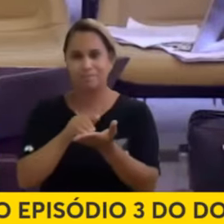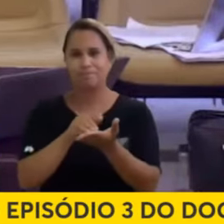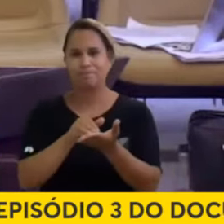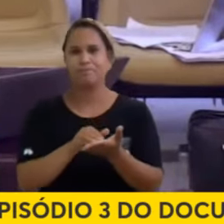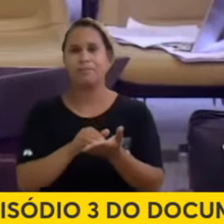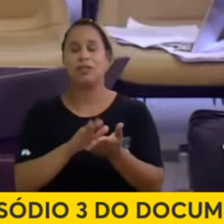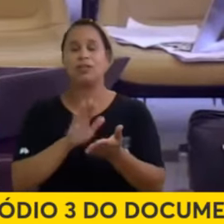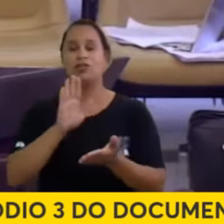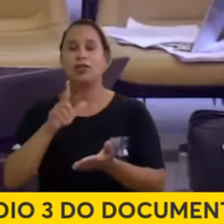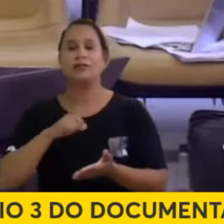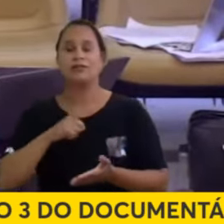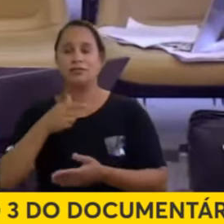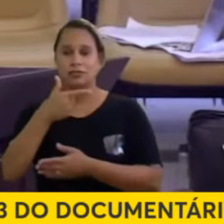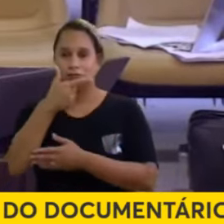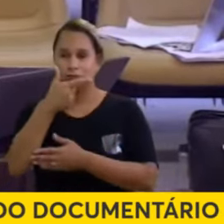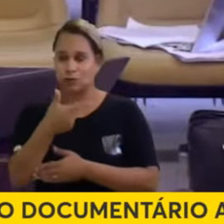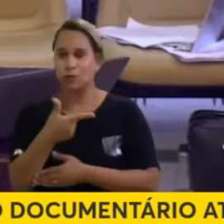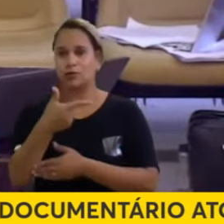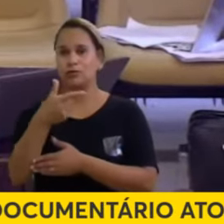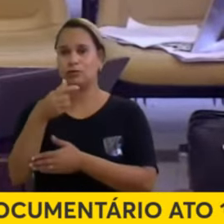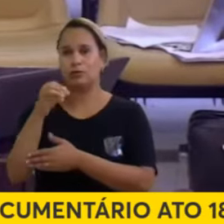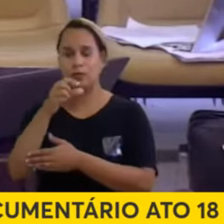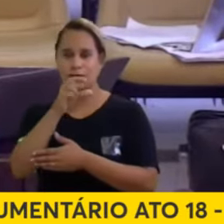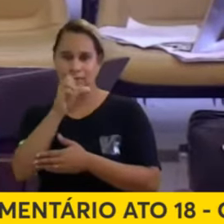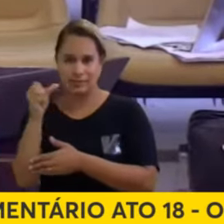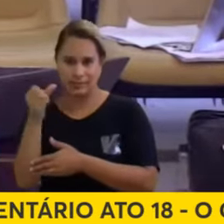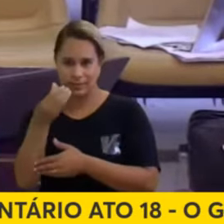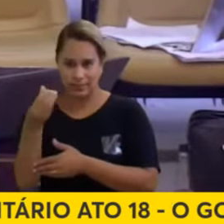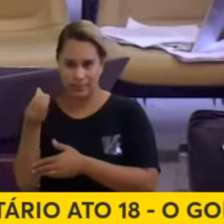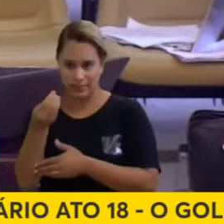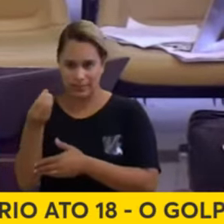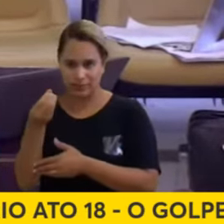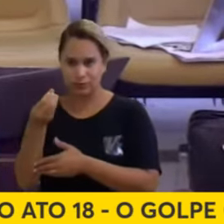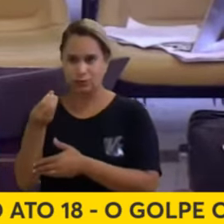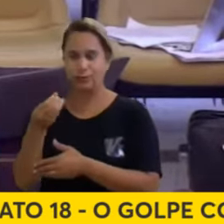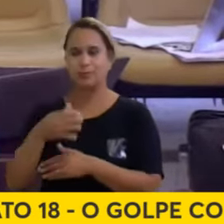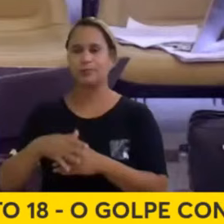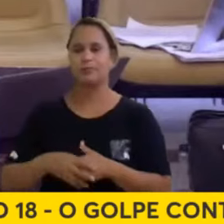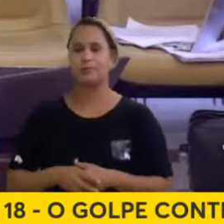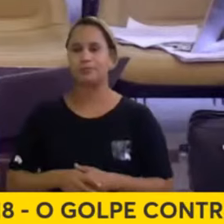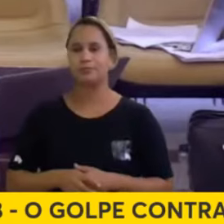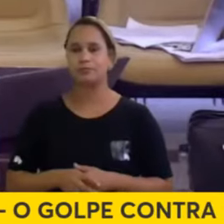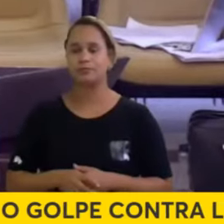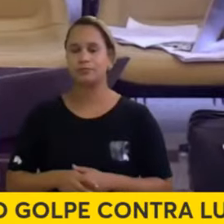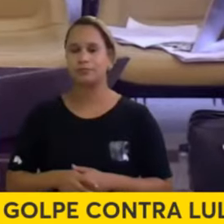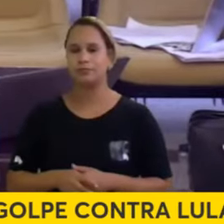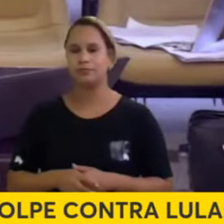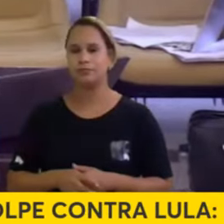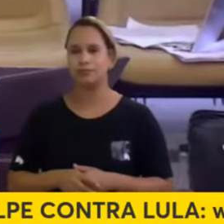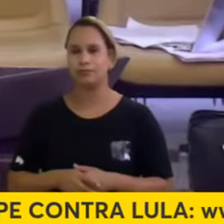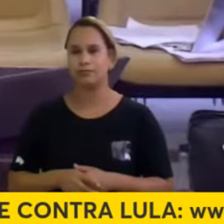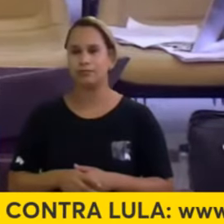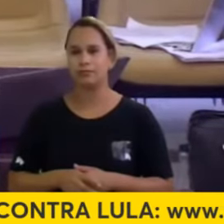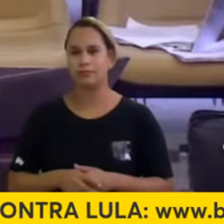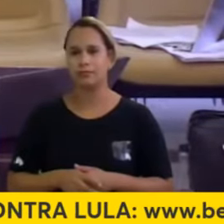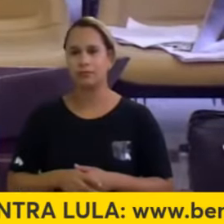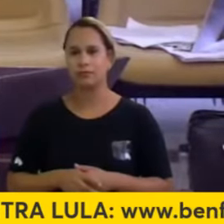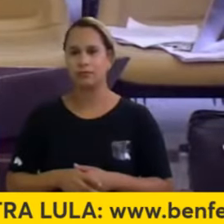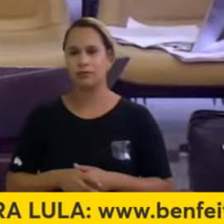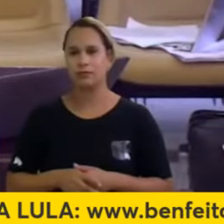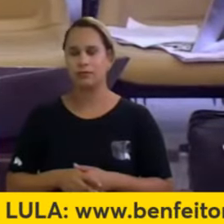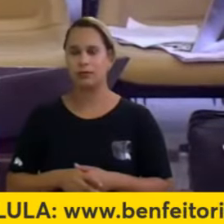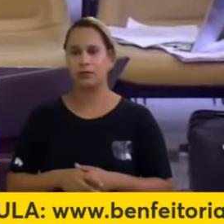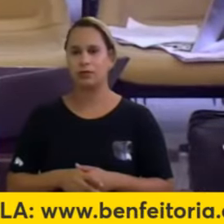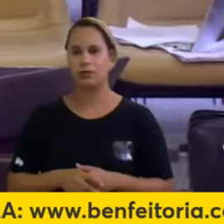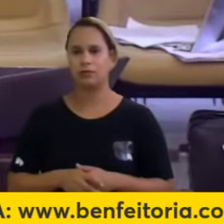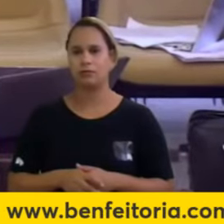milhões 300 foi feito fora no período dele eh de candidatura presidencial e de Senador a São Paulo Aliás ele veio uma